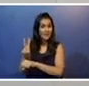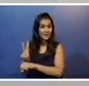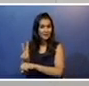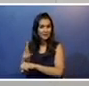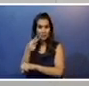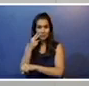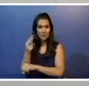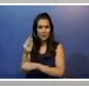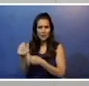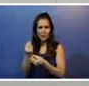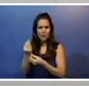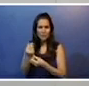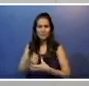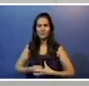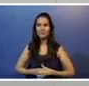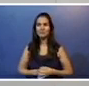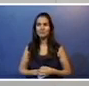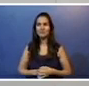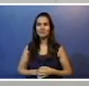Vamos ver como?